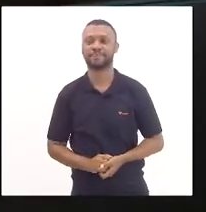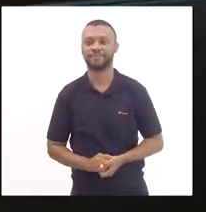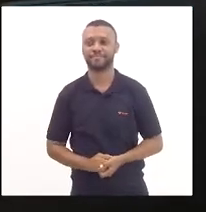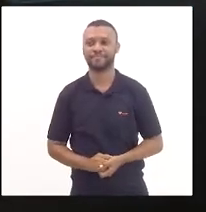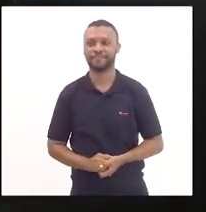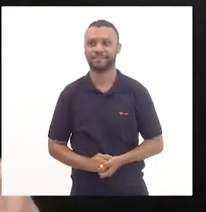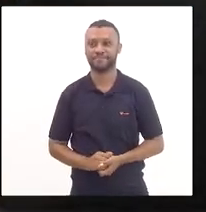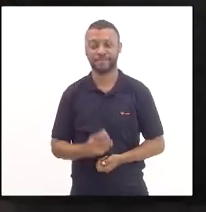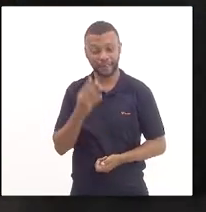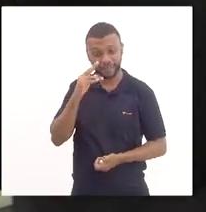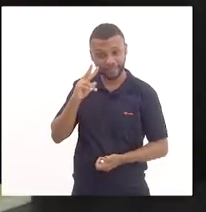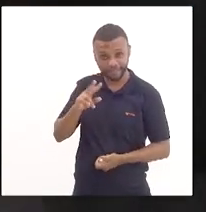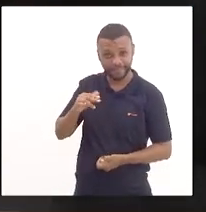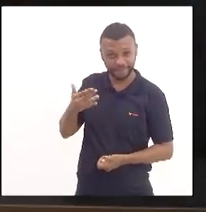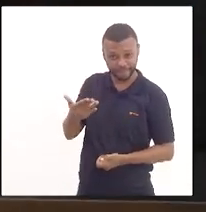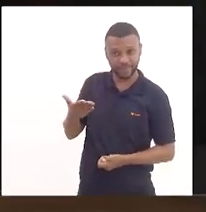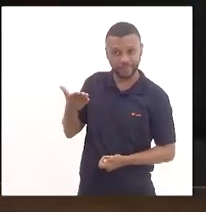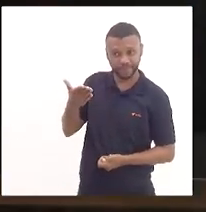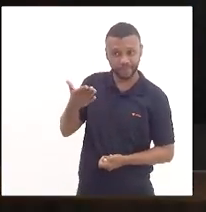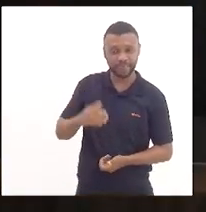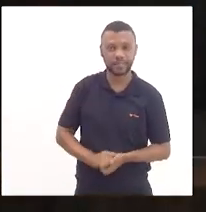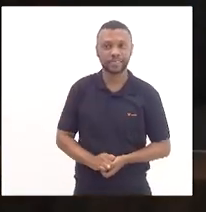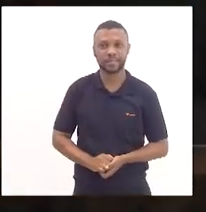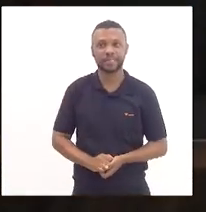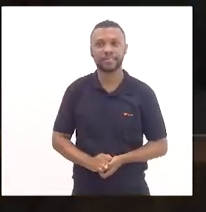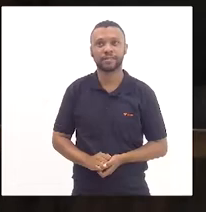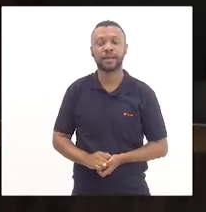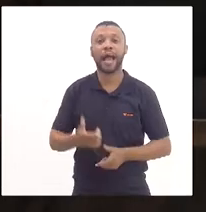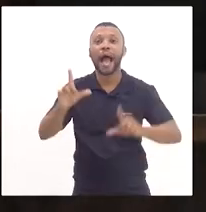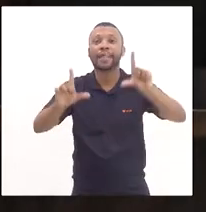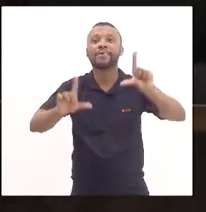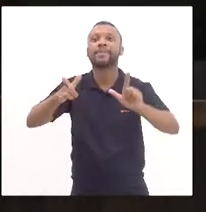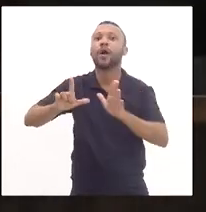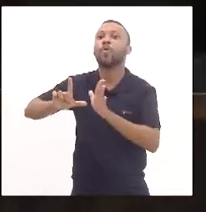Aí, viu? Tá com delay grande a TV, hein?